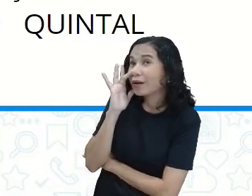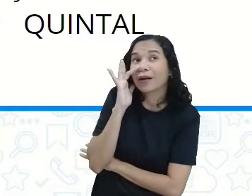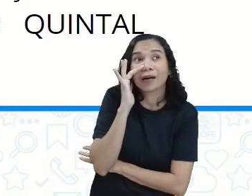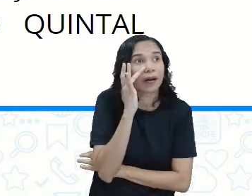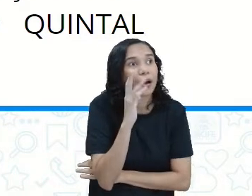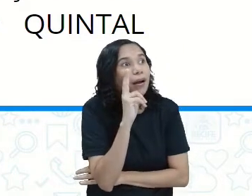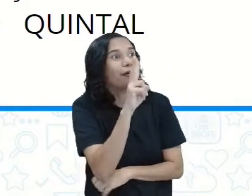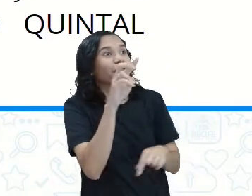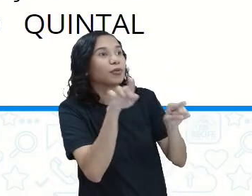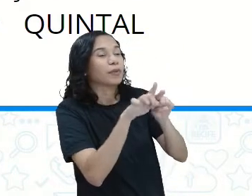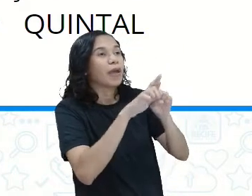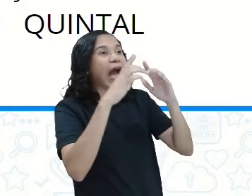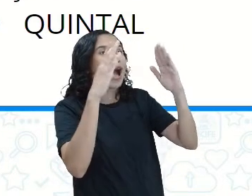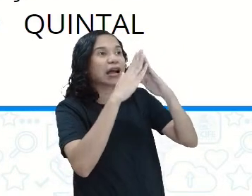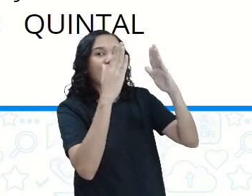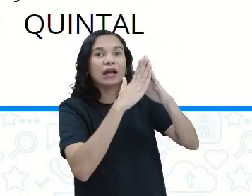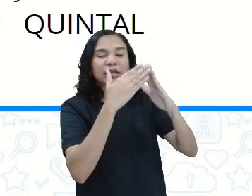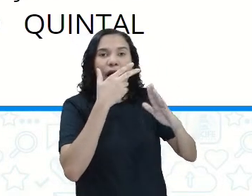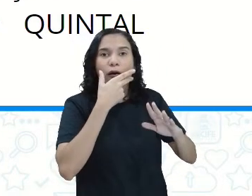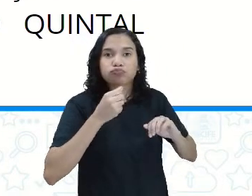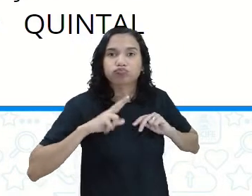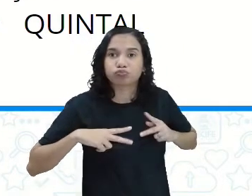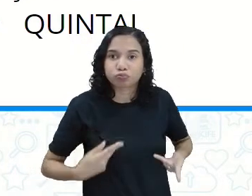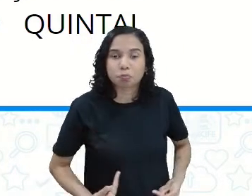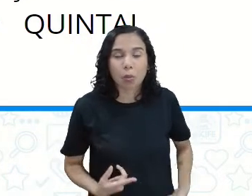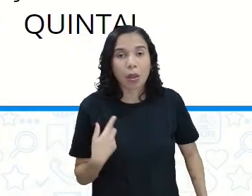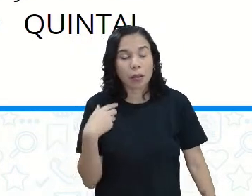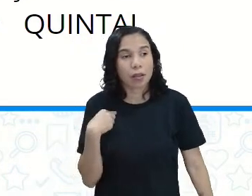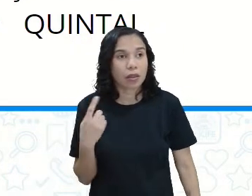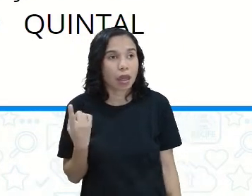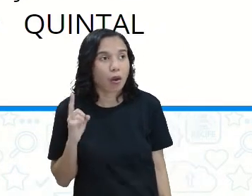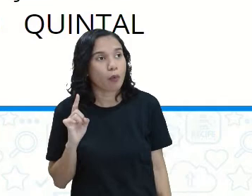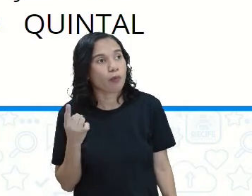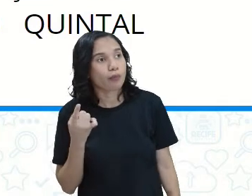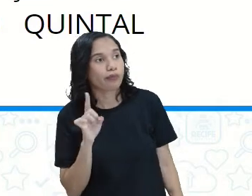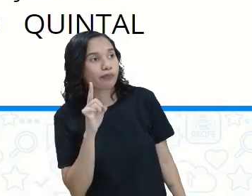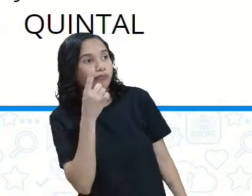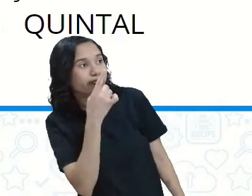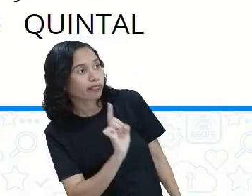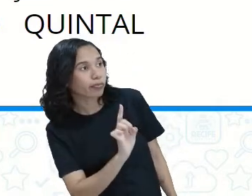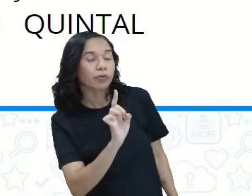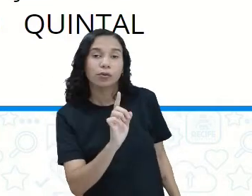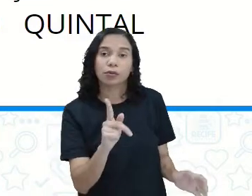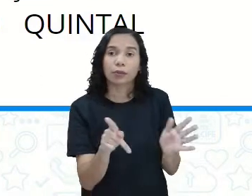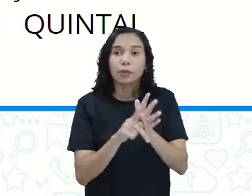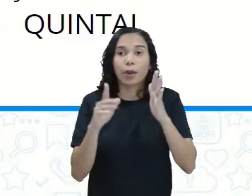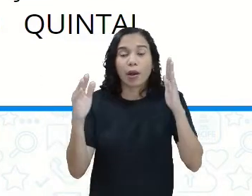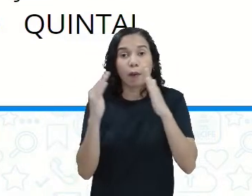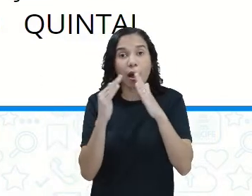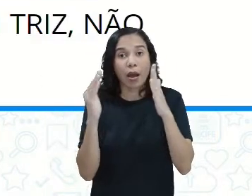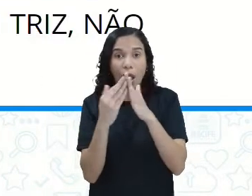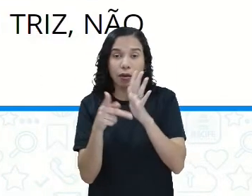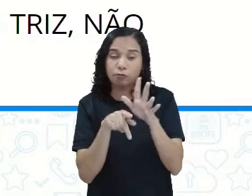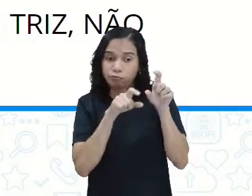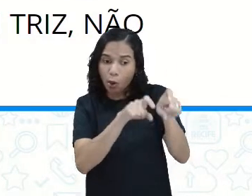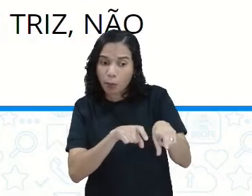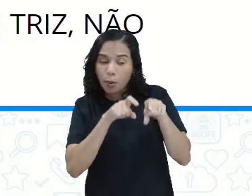dos homens e acabou penetrando no quintal de uma casa na